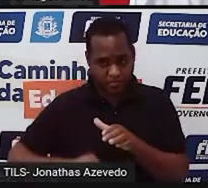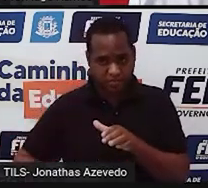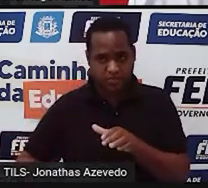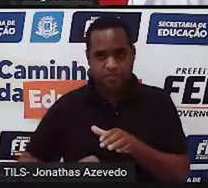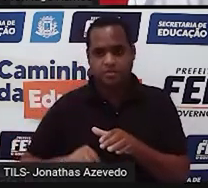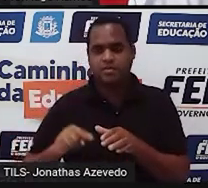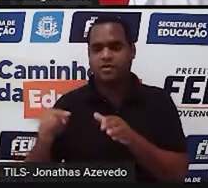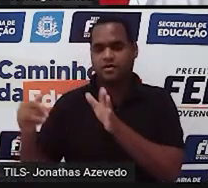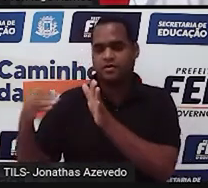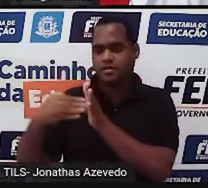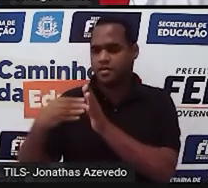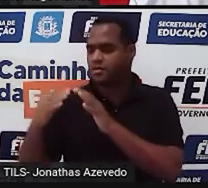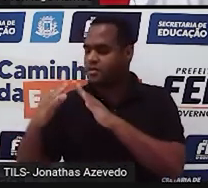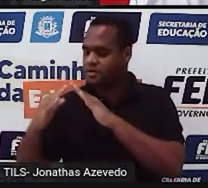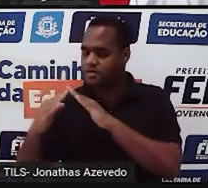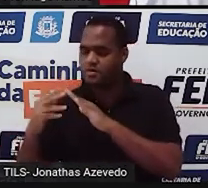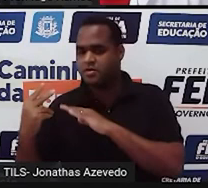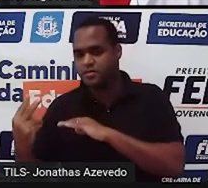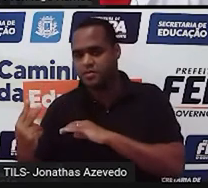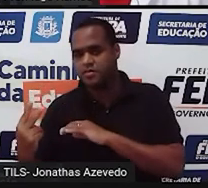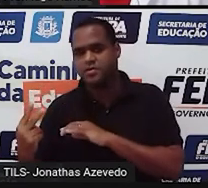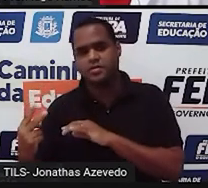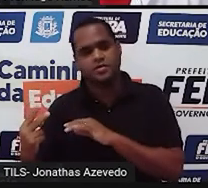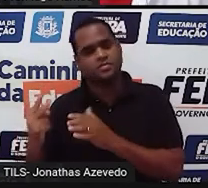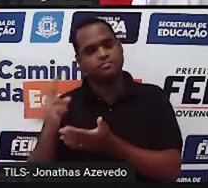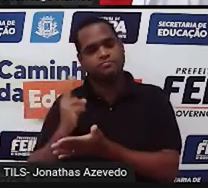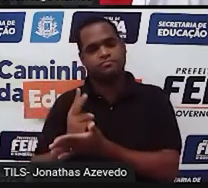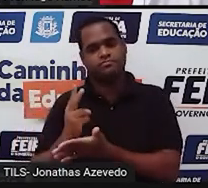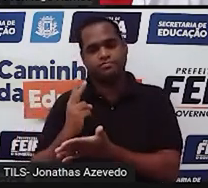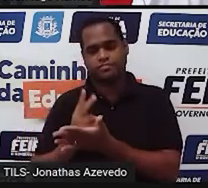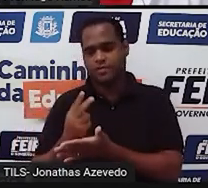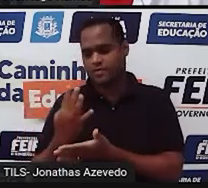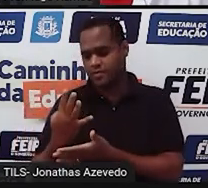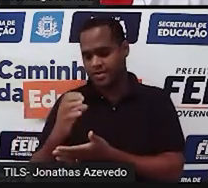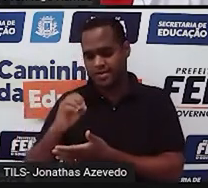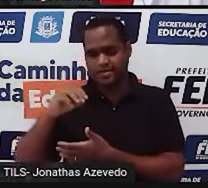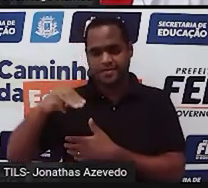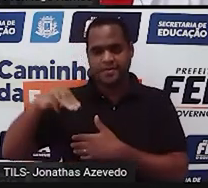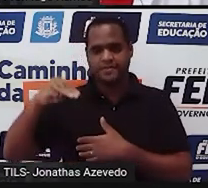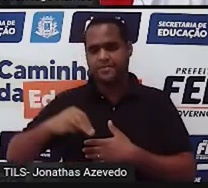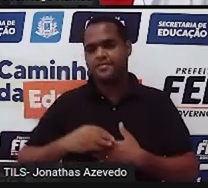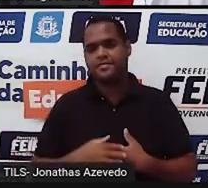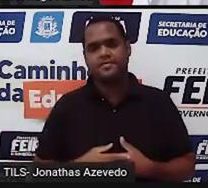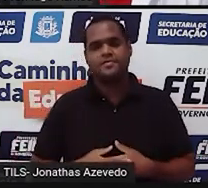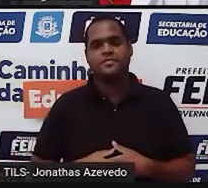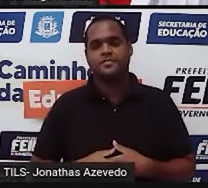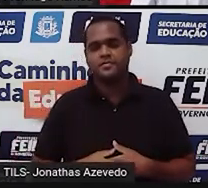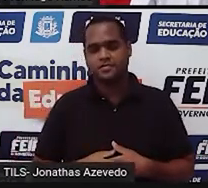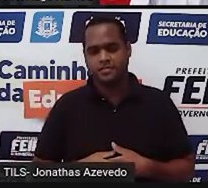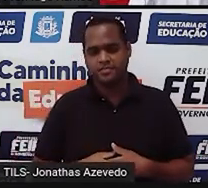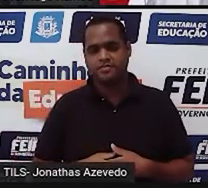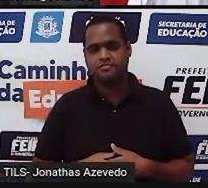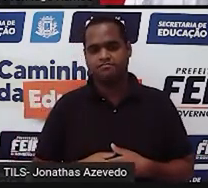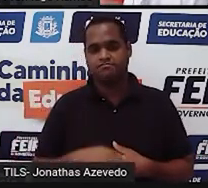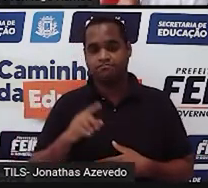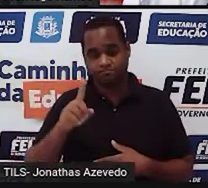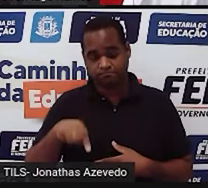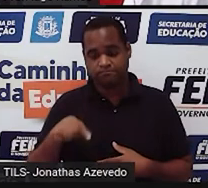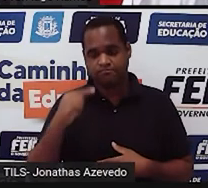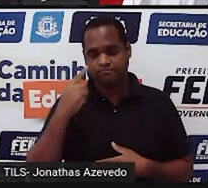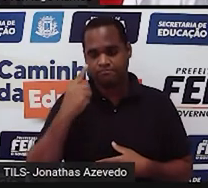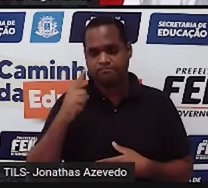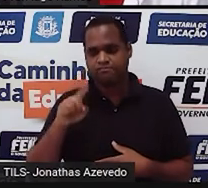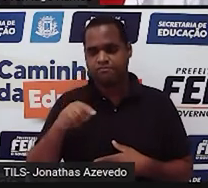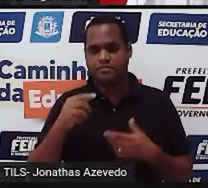poço até a casa dois continua sendo 40 metros tá bom esse modelo aqui